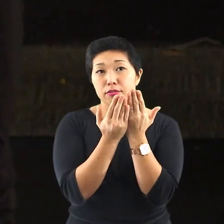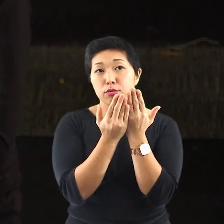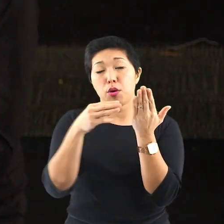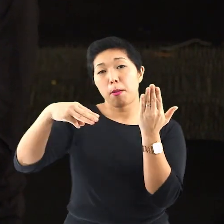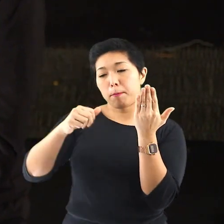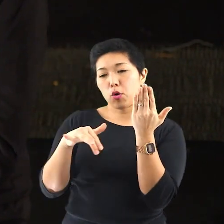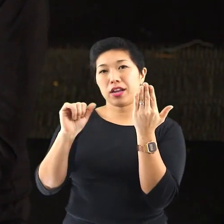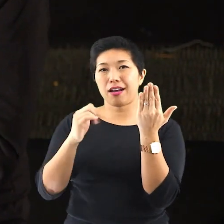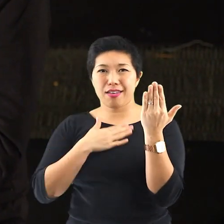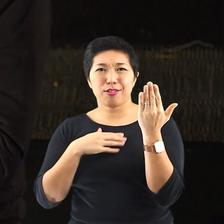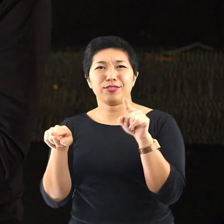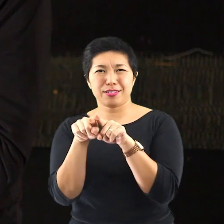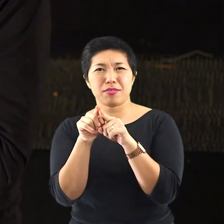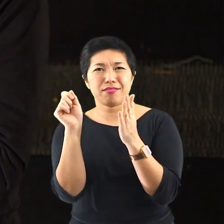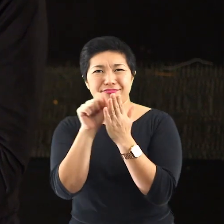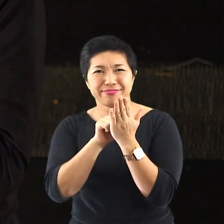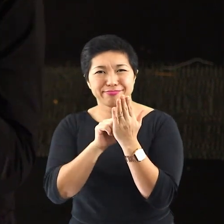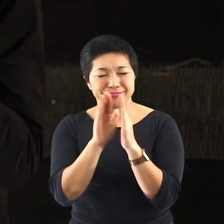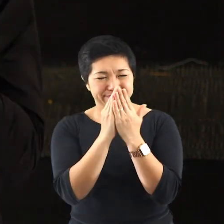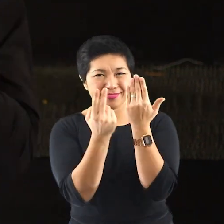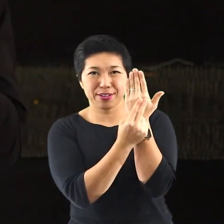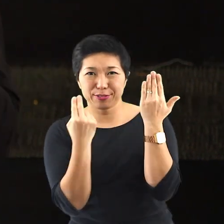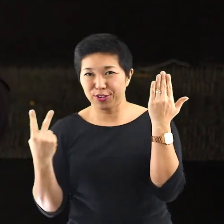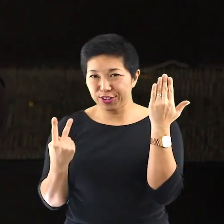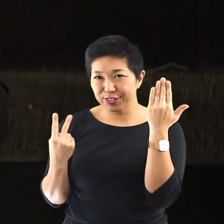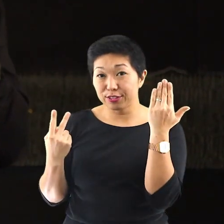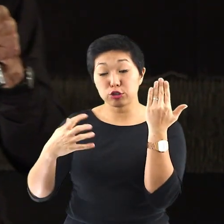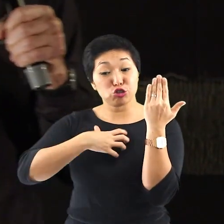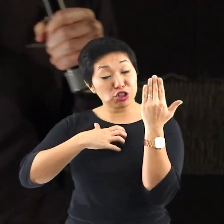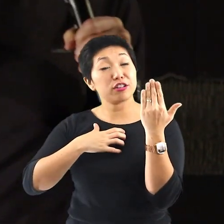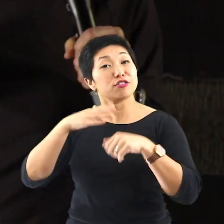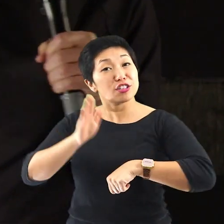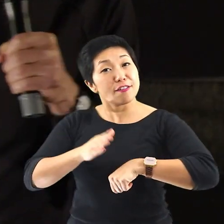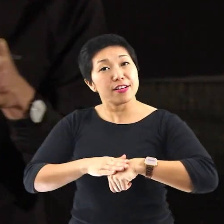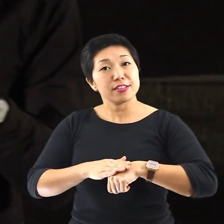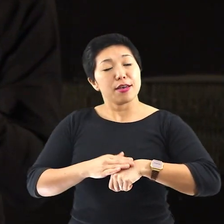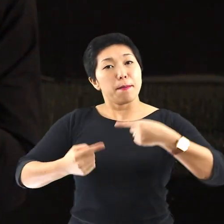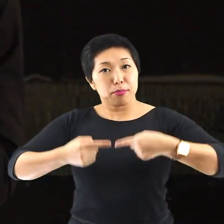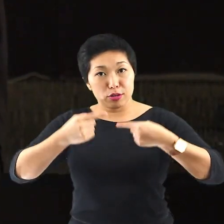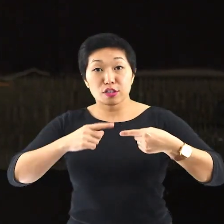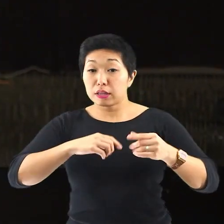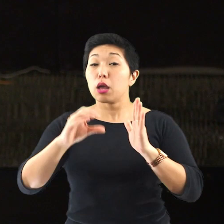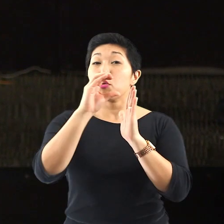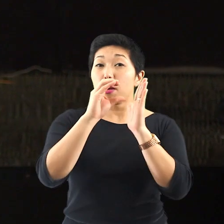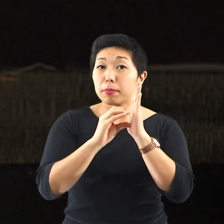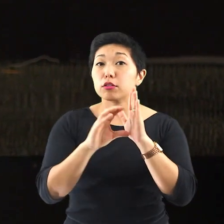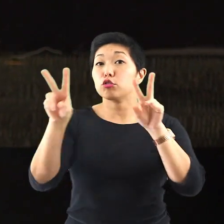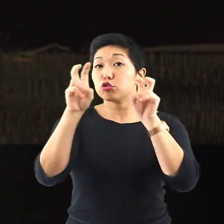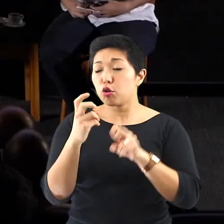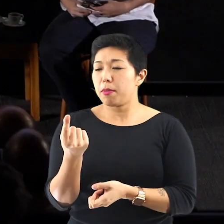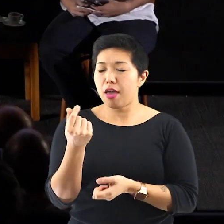Mônica Dallaire e eu escrevemos, Um Jeito de Fazer Política, há um capítulo exatamente sobre a